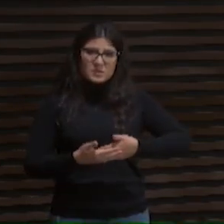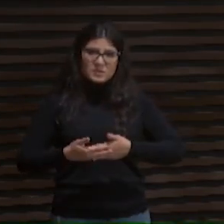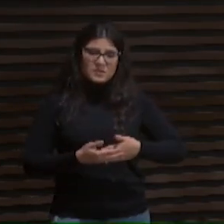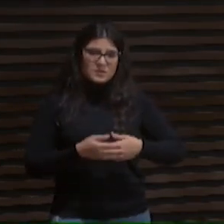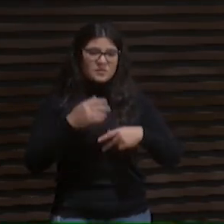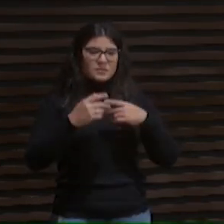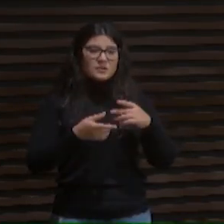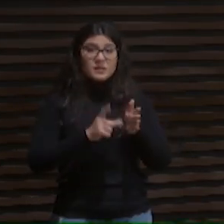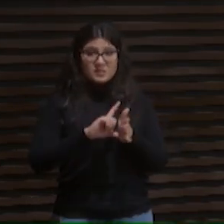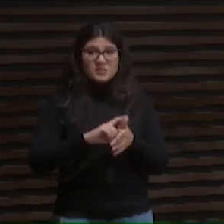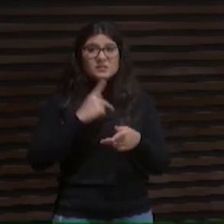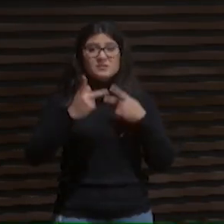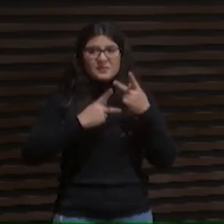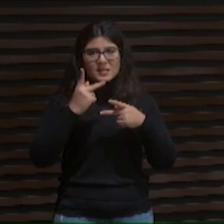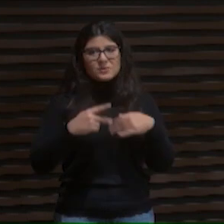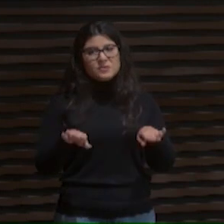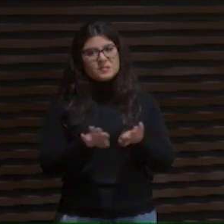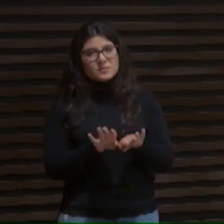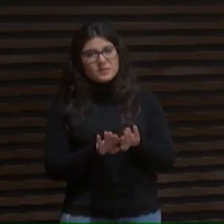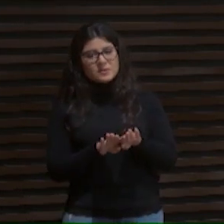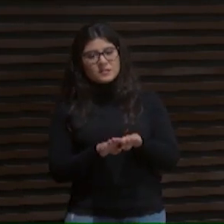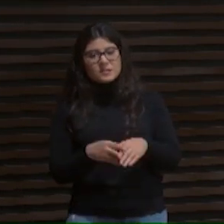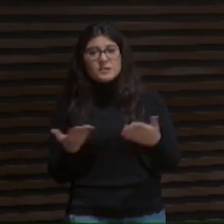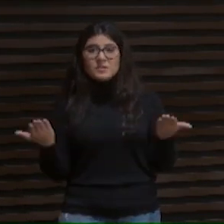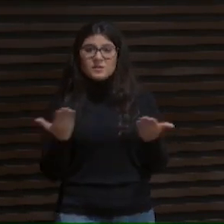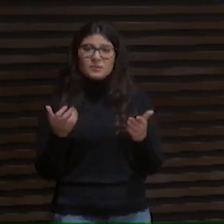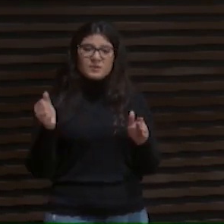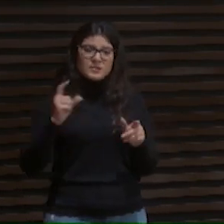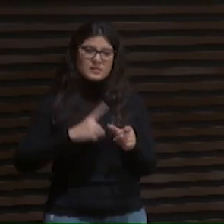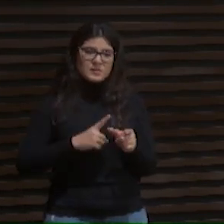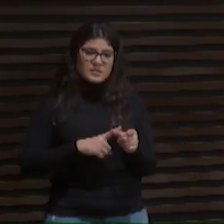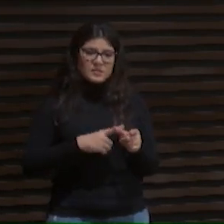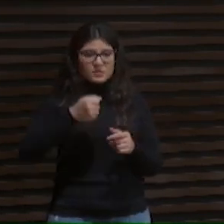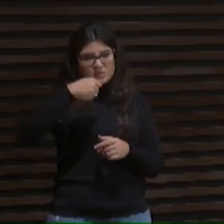Herodes. E agora, na capital do império.